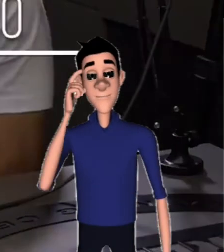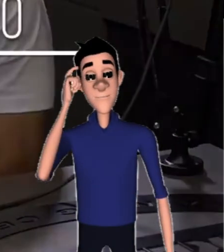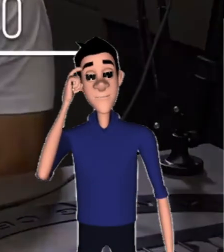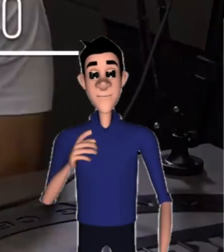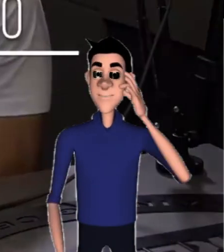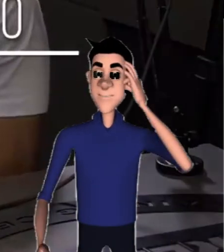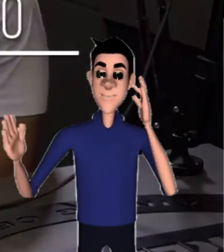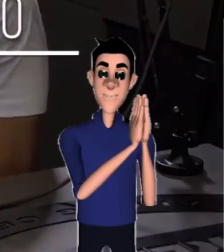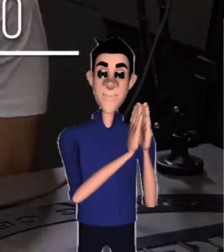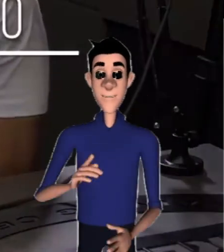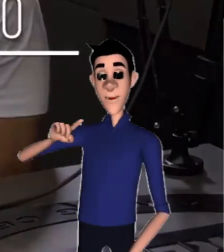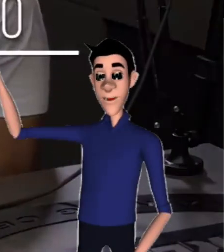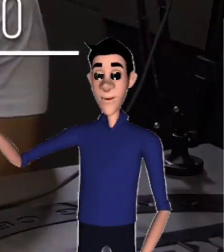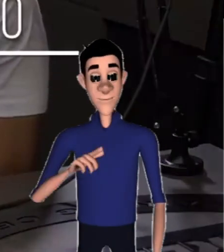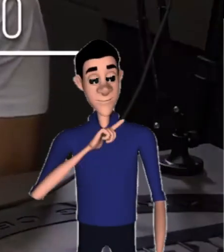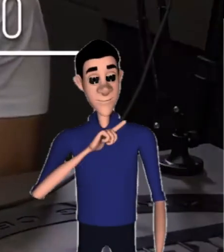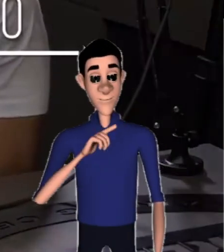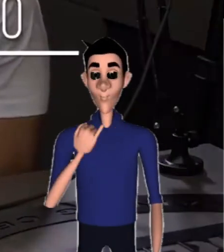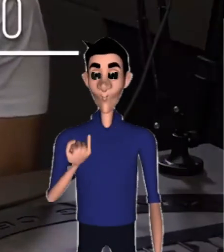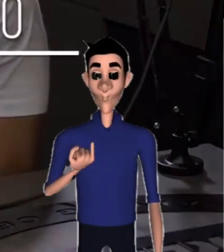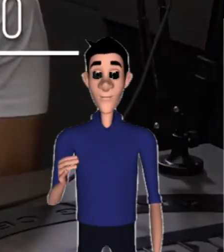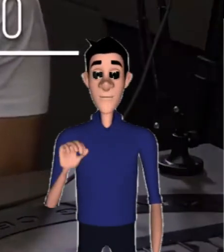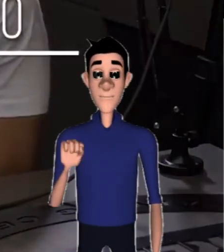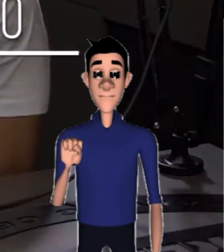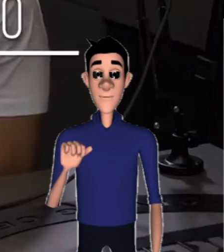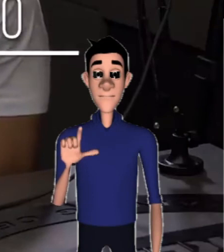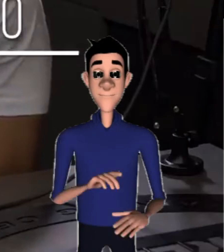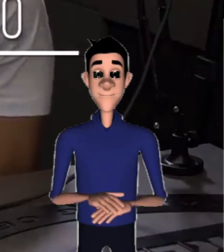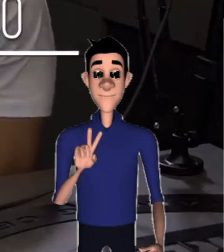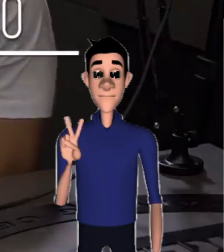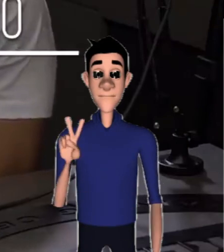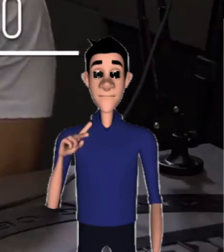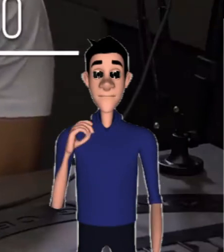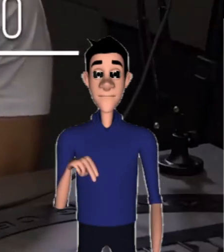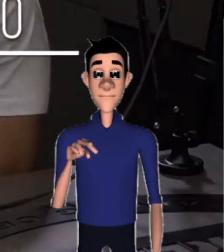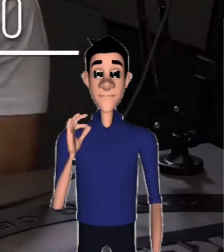foi abordado exatamente isso. Então vocês aguardem que semana que